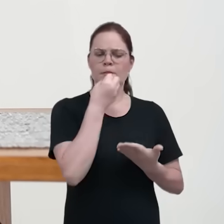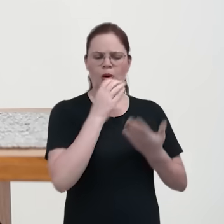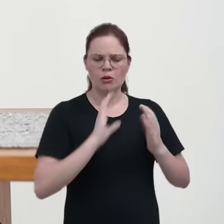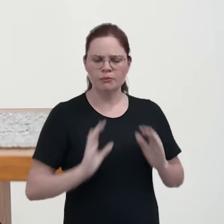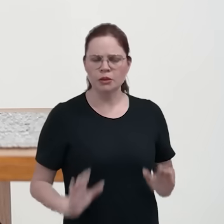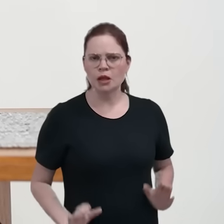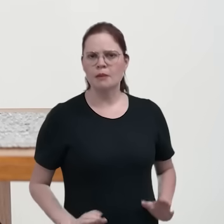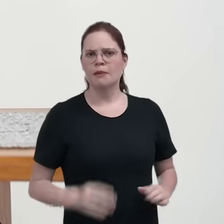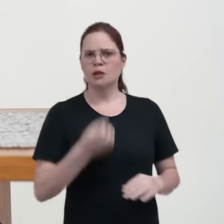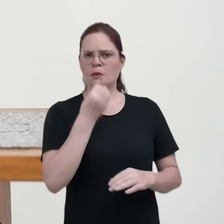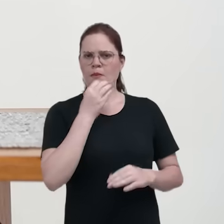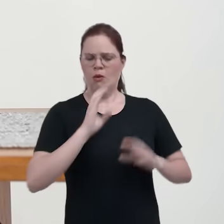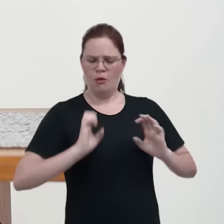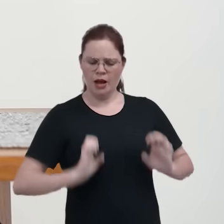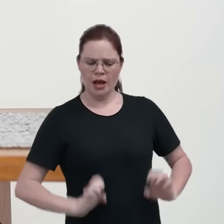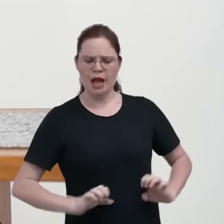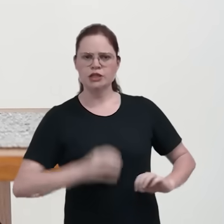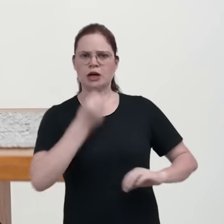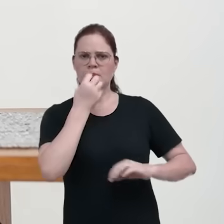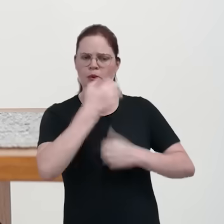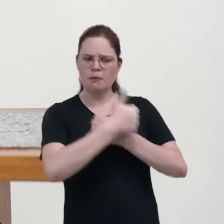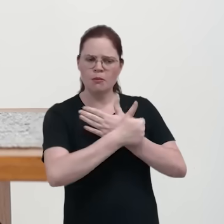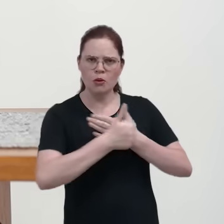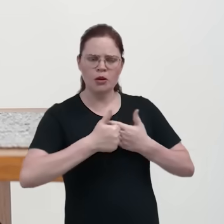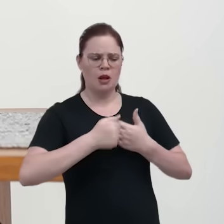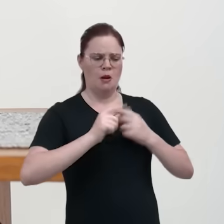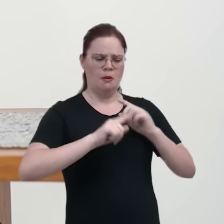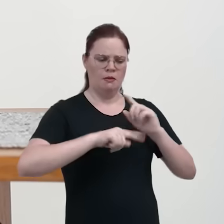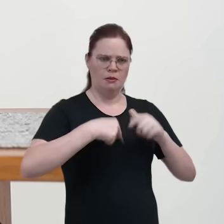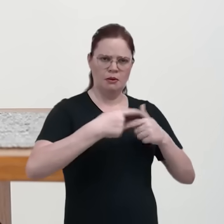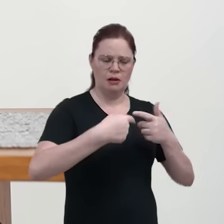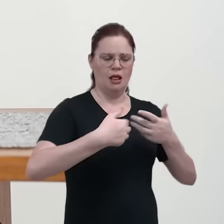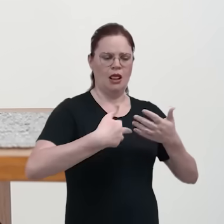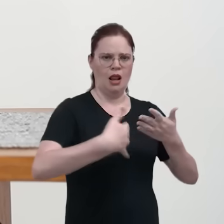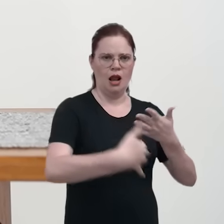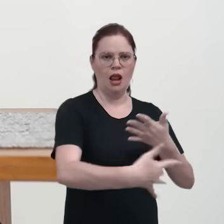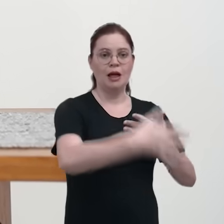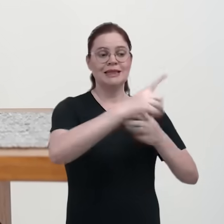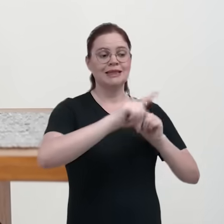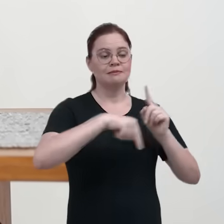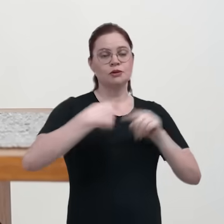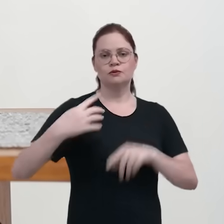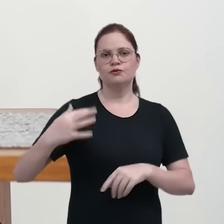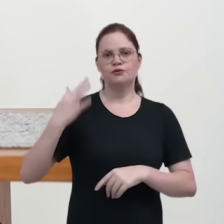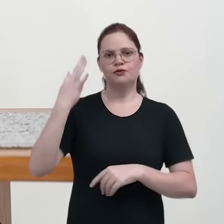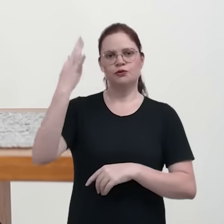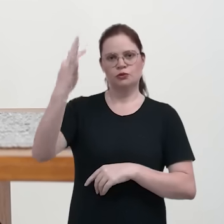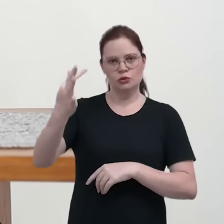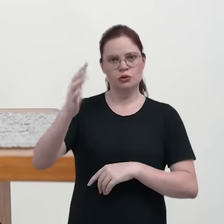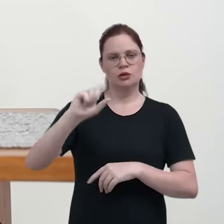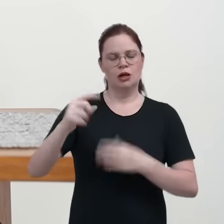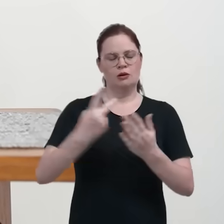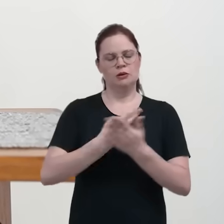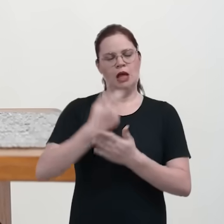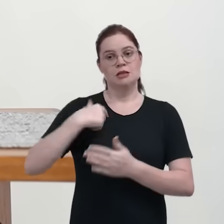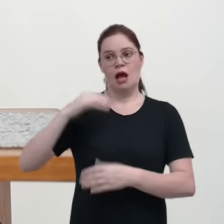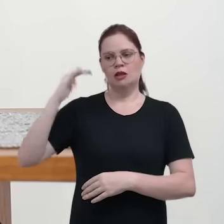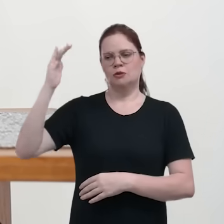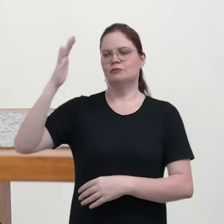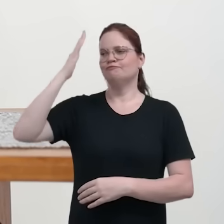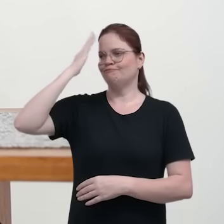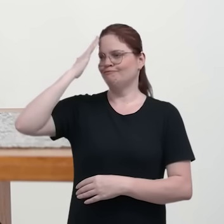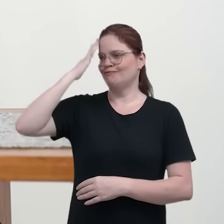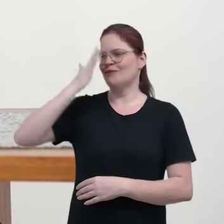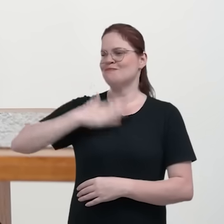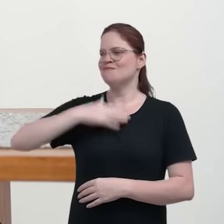convivência, e para que ele, no futuro, quando tiver grande, ele faça uma leitura da sua vida e fale: meu